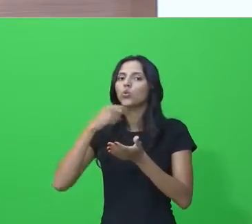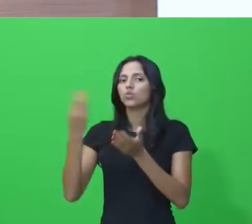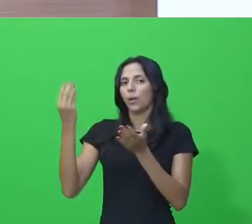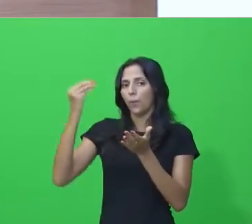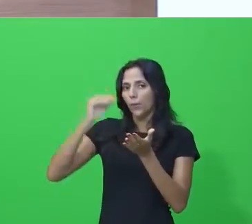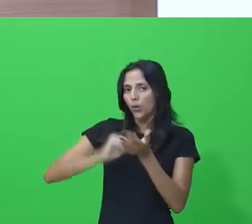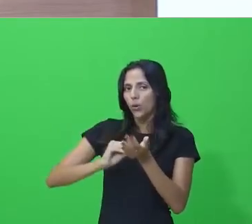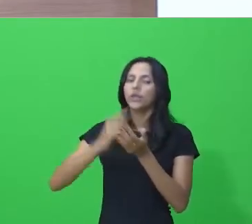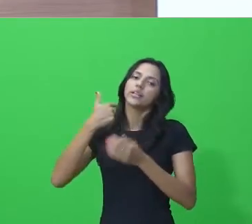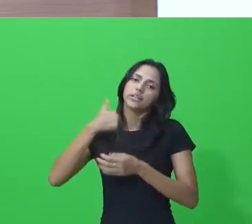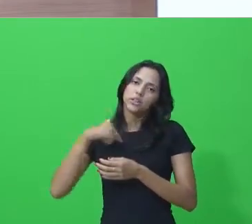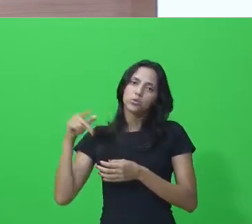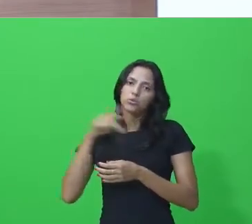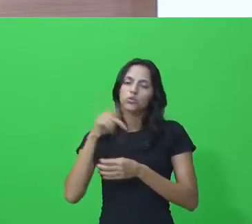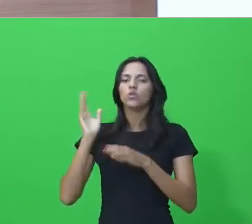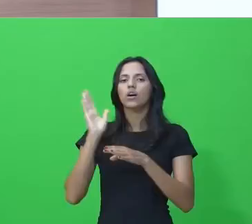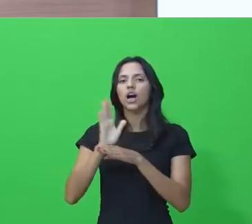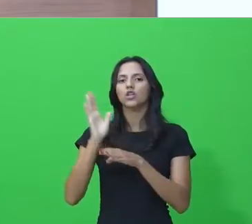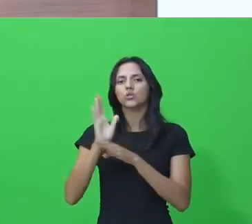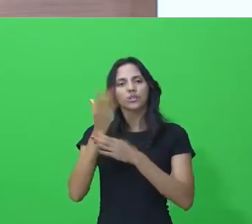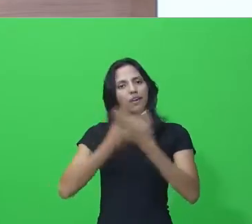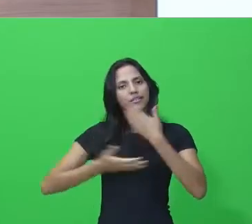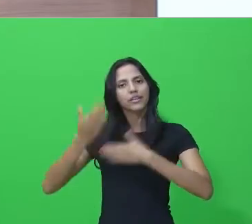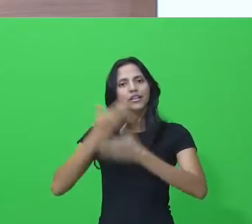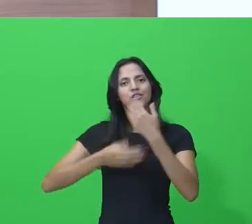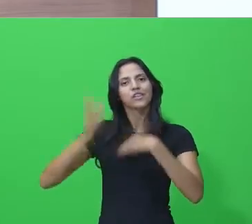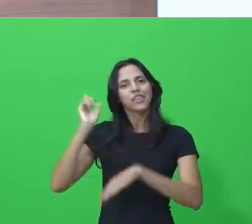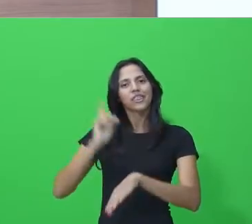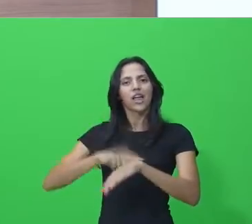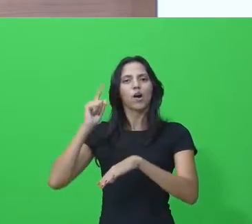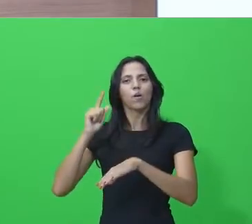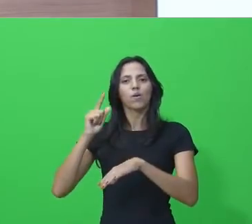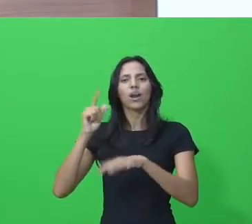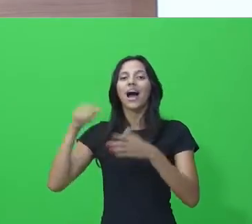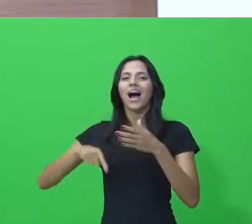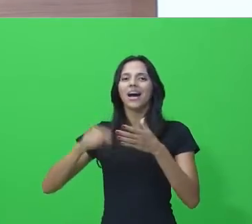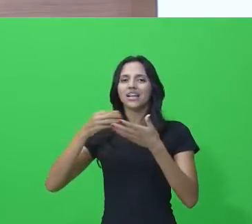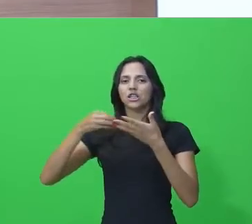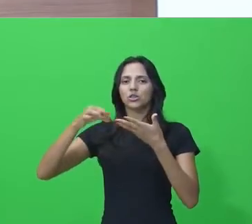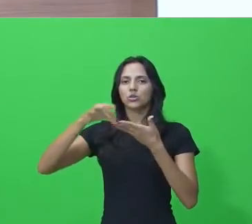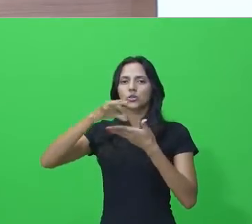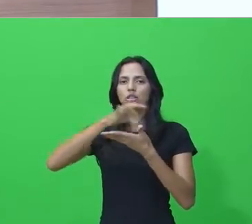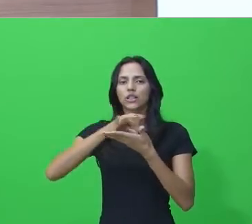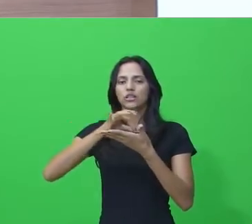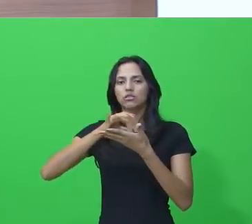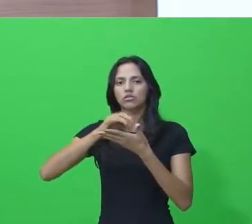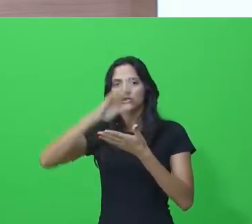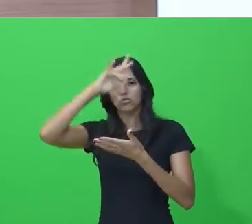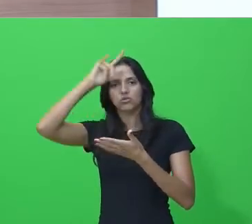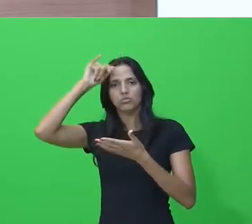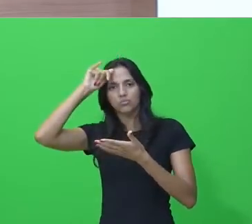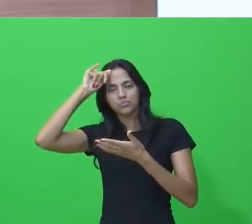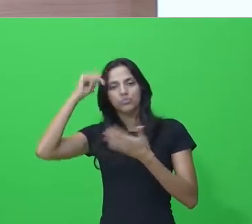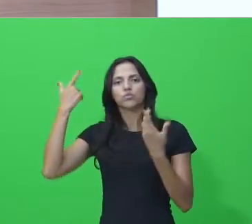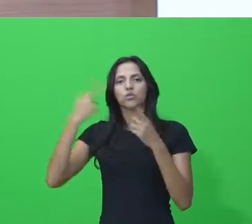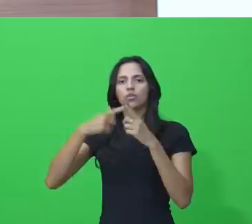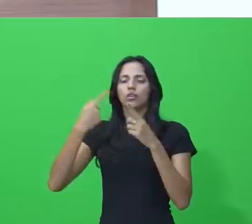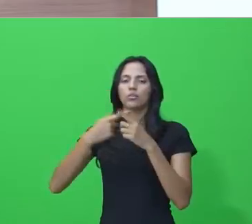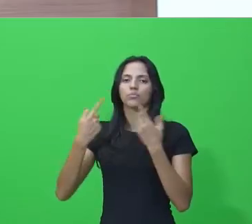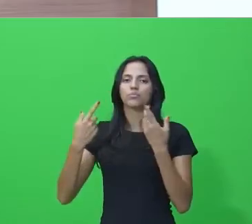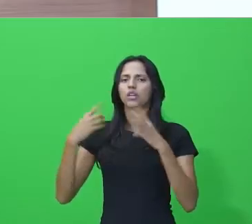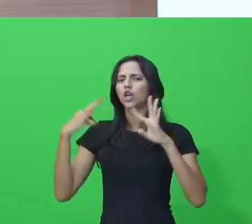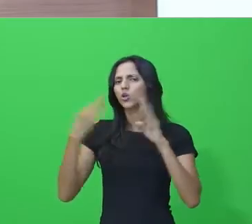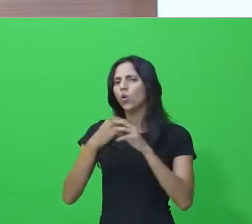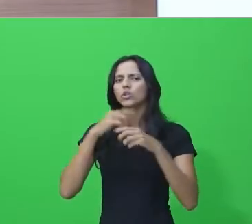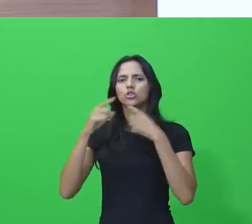professor Aldemir vai corrigir ao vivo com vocês aqui diretamente do Centro de Mídias e do estúdio, e você poderá tirar todas